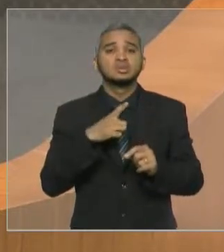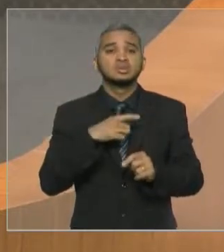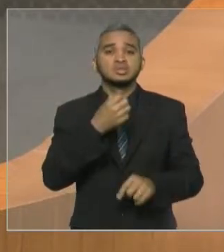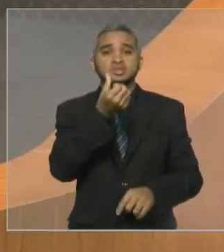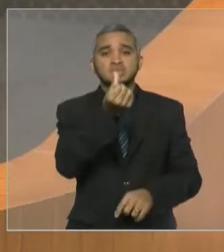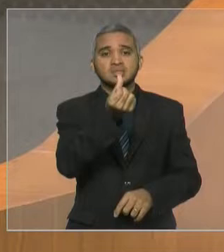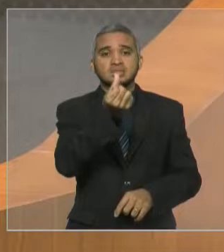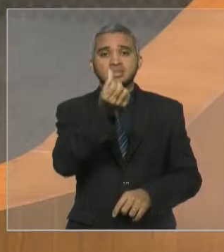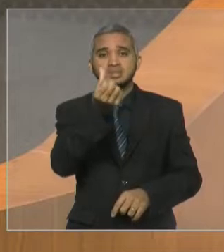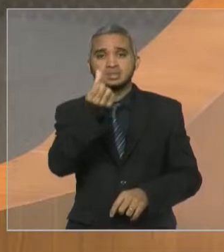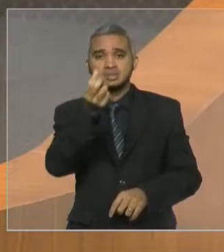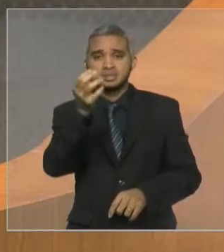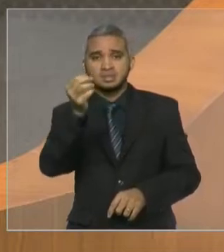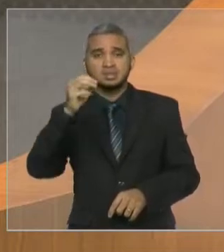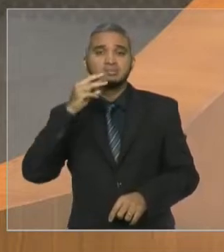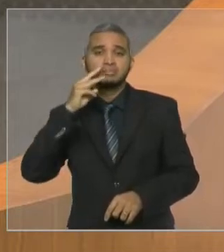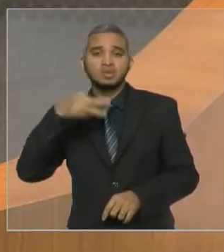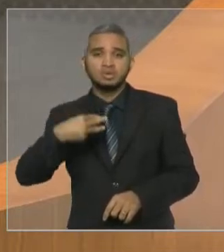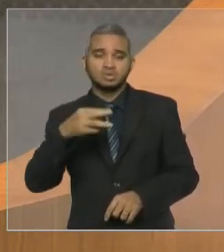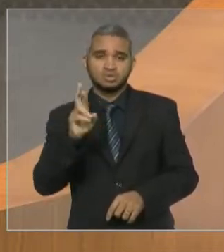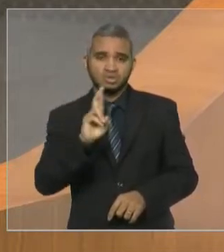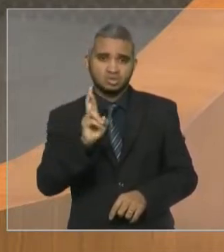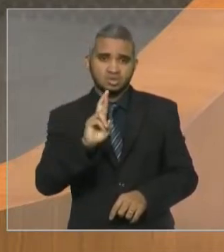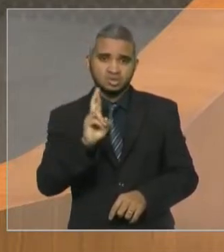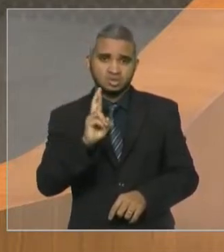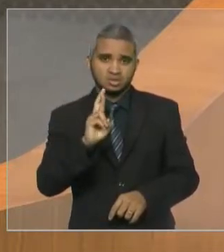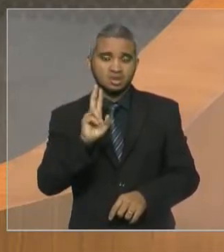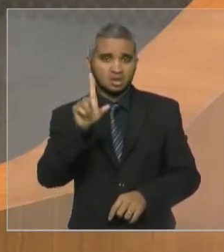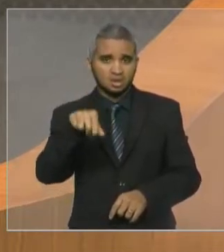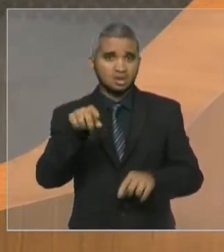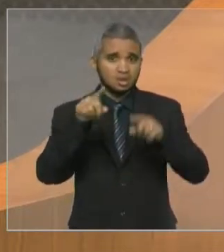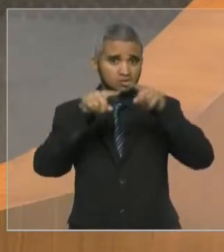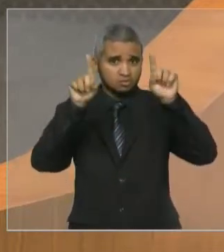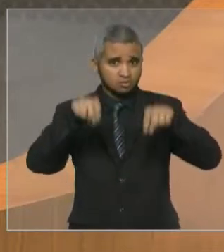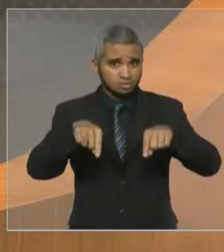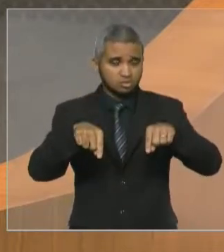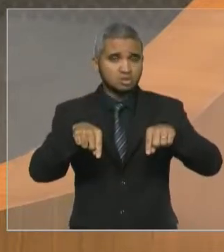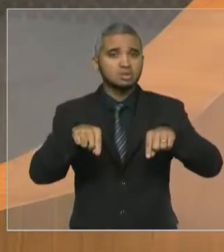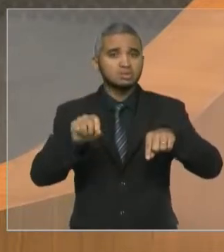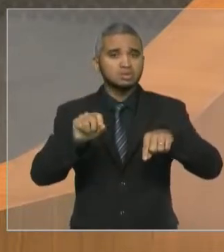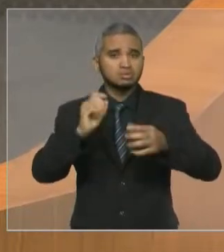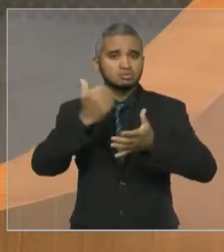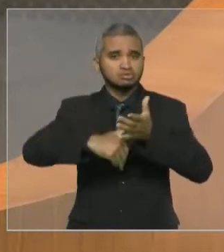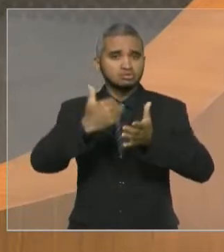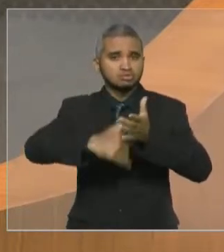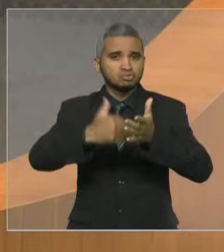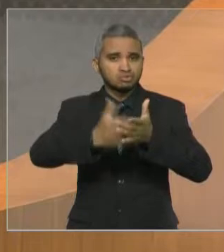660 milhões de reais. Essa é a contribuição do servidor.